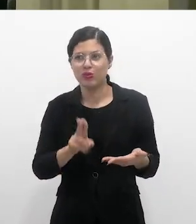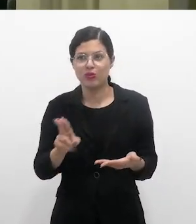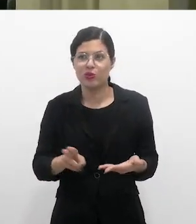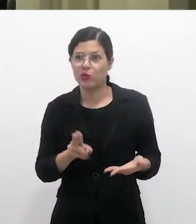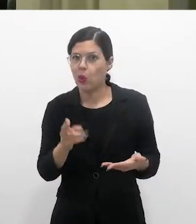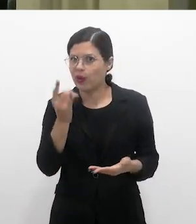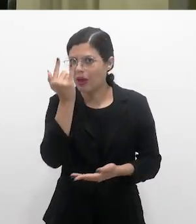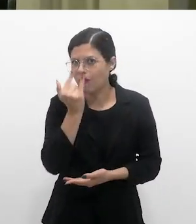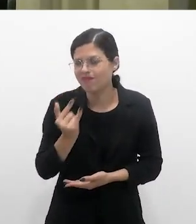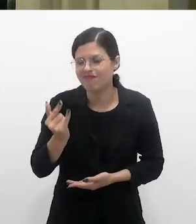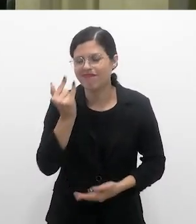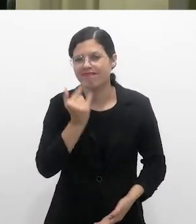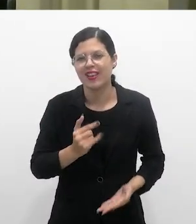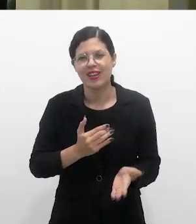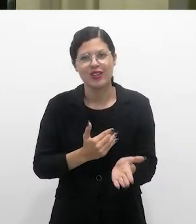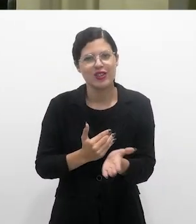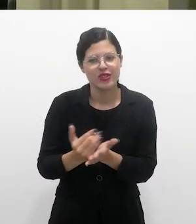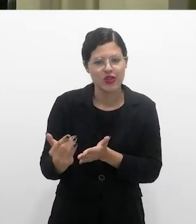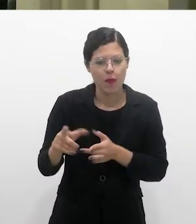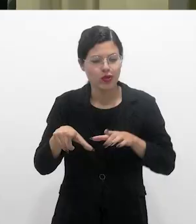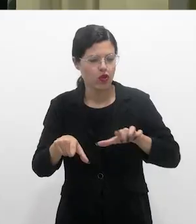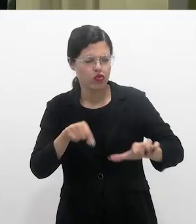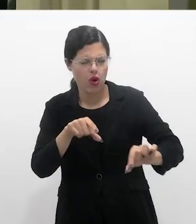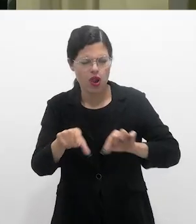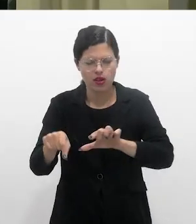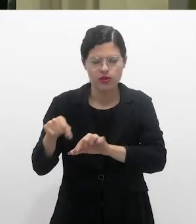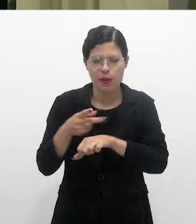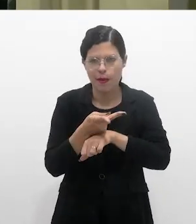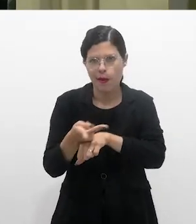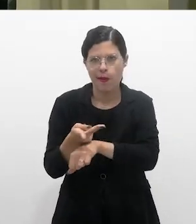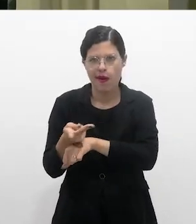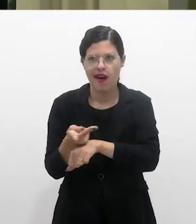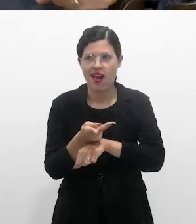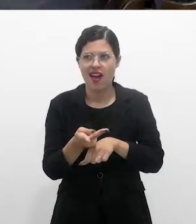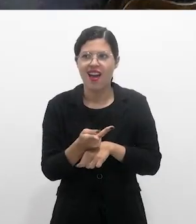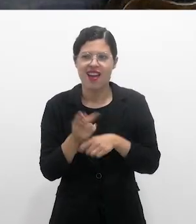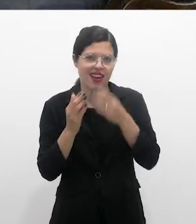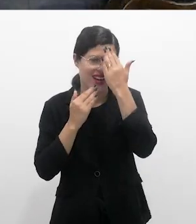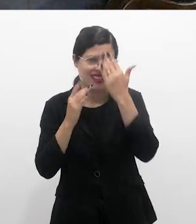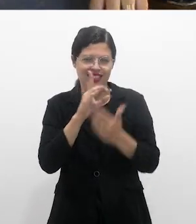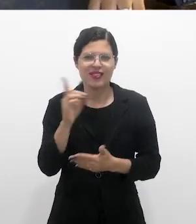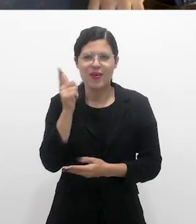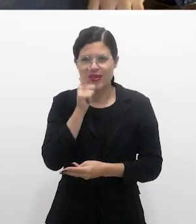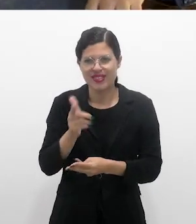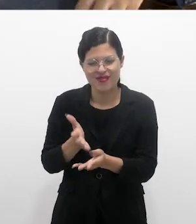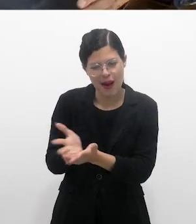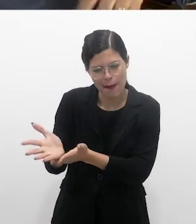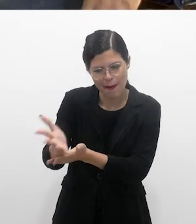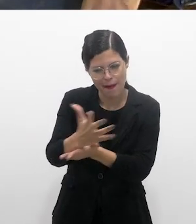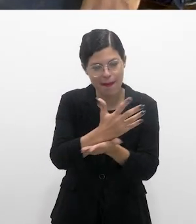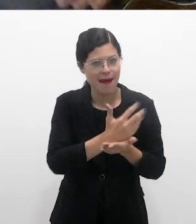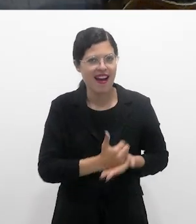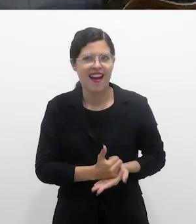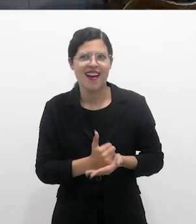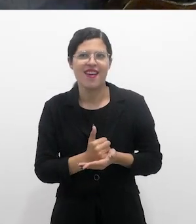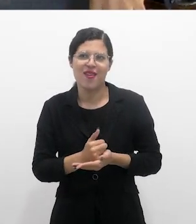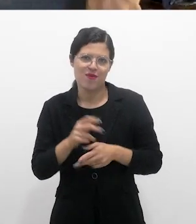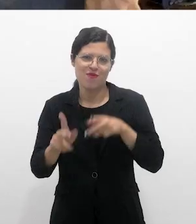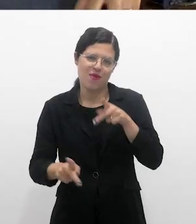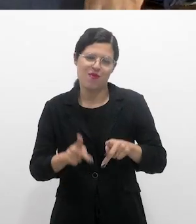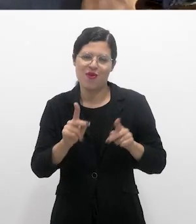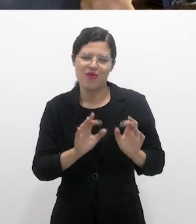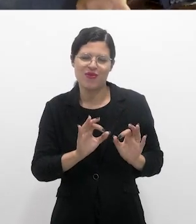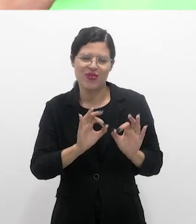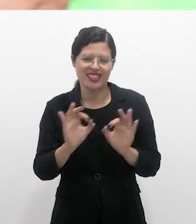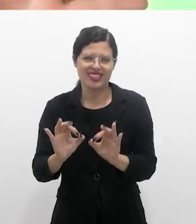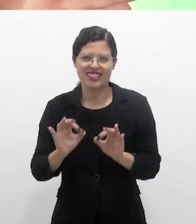isso fascinante e começamos a garimpar itens e, graças a Deus, conseguimos reunir alguma coisa para poder a população assistir